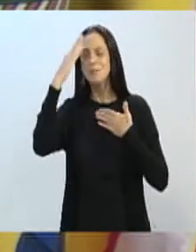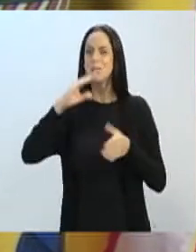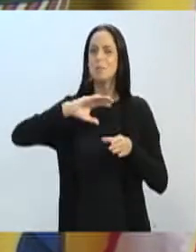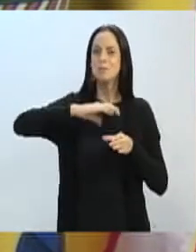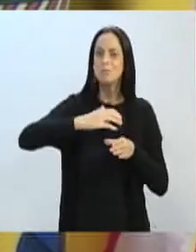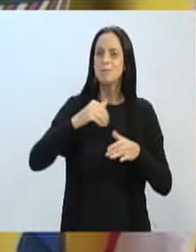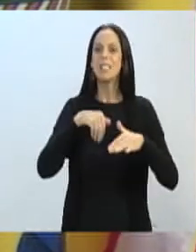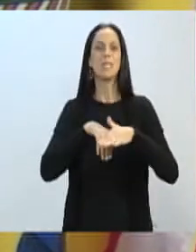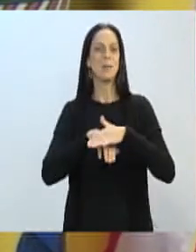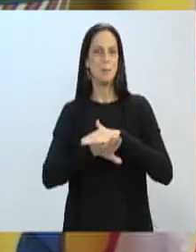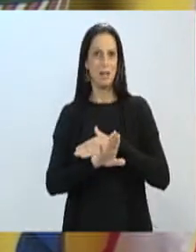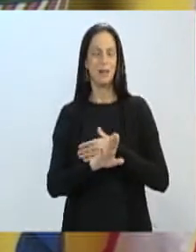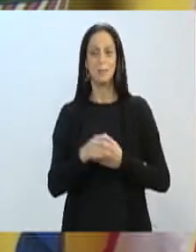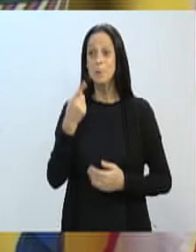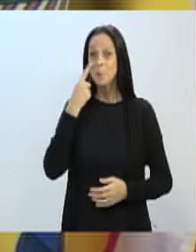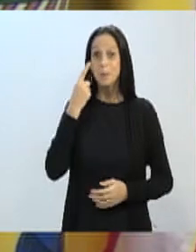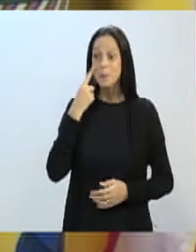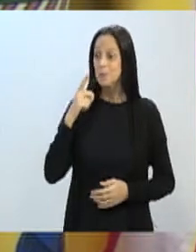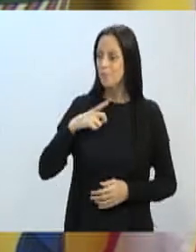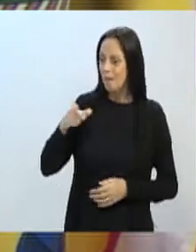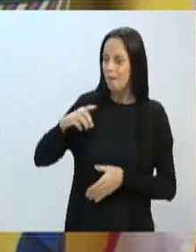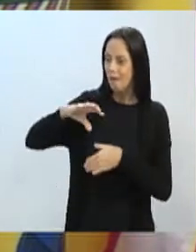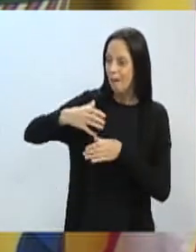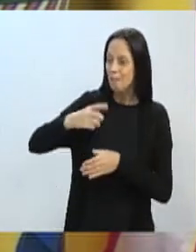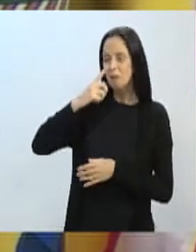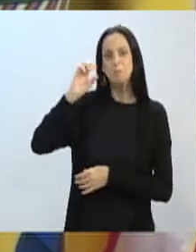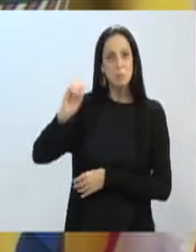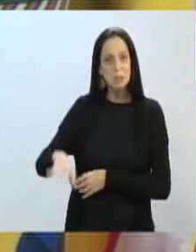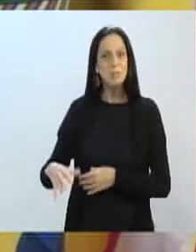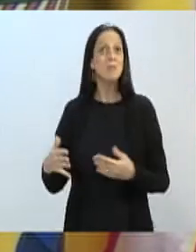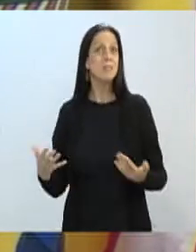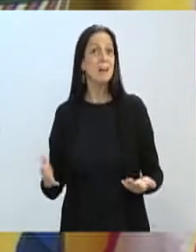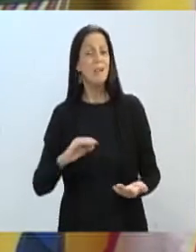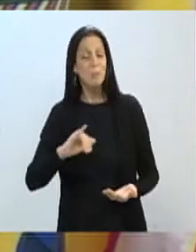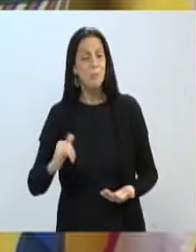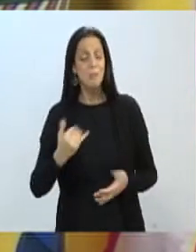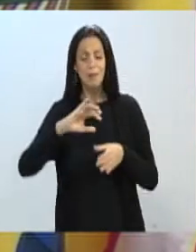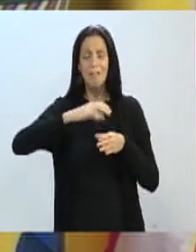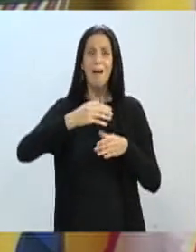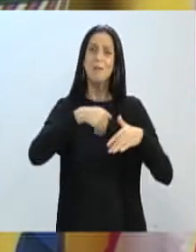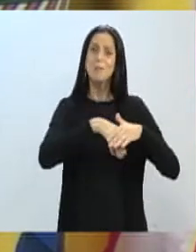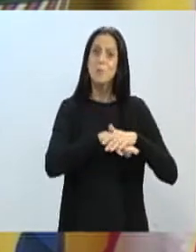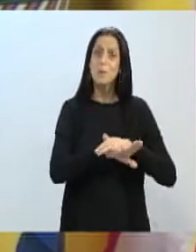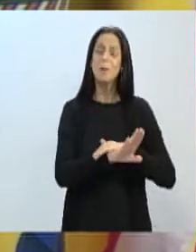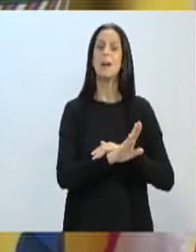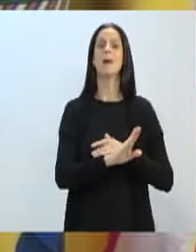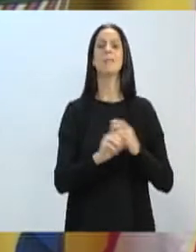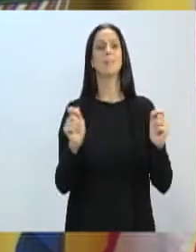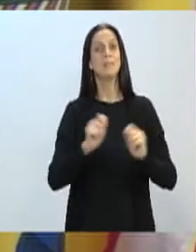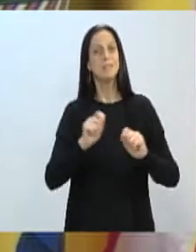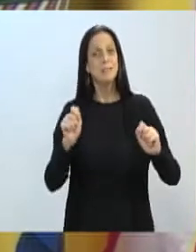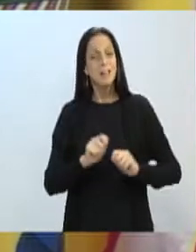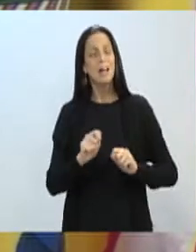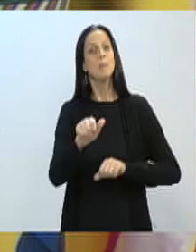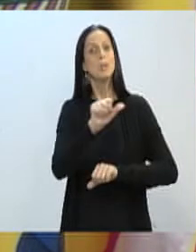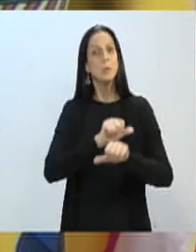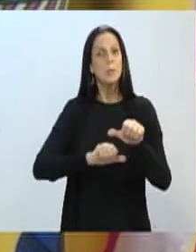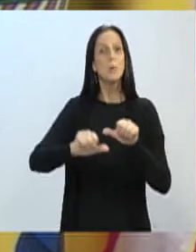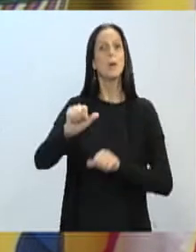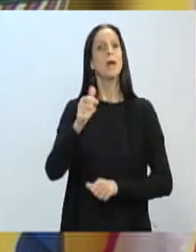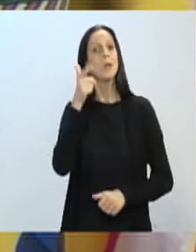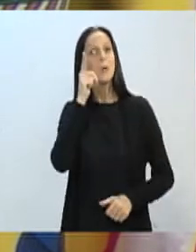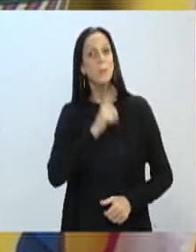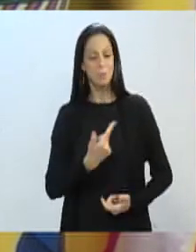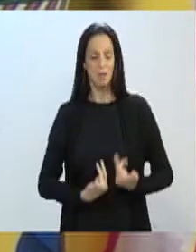arrecada muitas essas tampinhas aí ó em garrafa que a gente joga fora e que podem ser utilizadas e podem reverter para uma